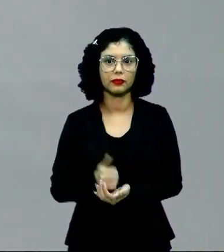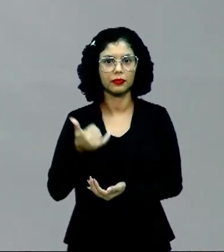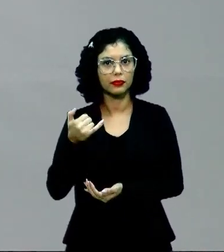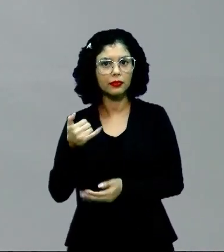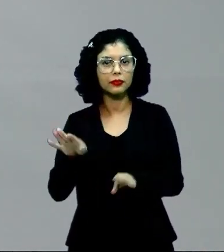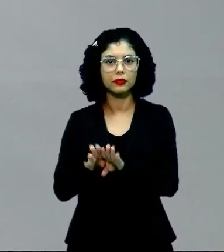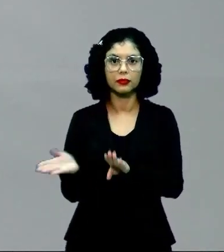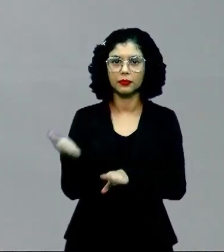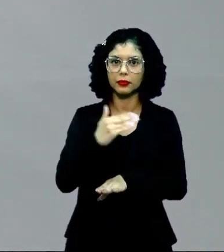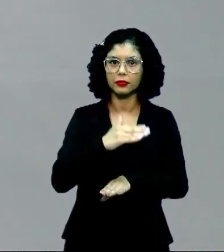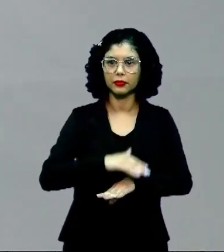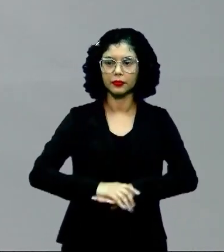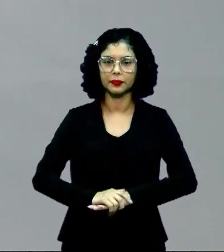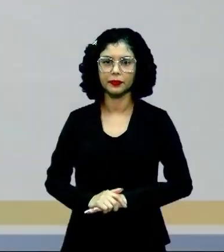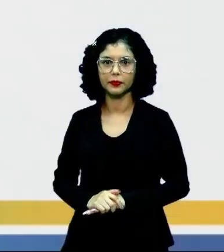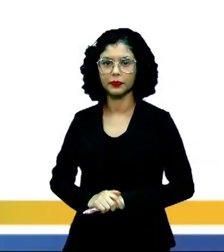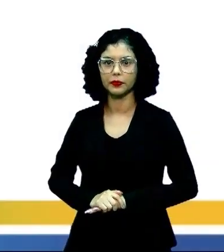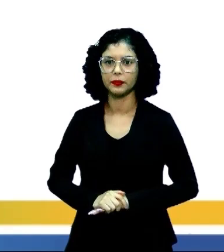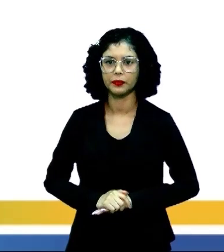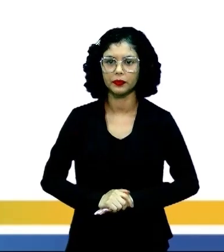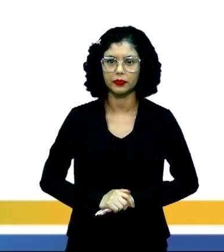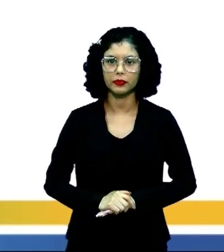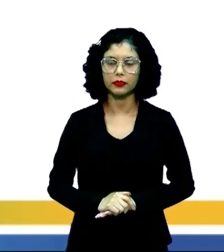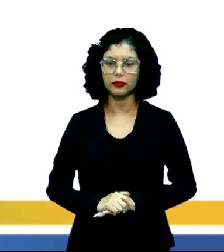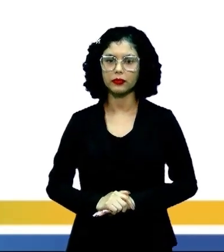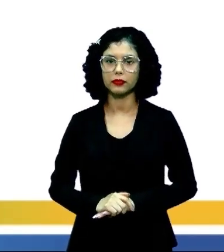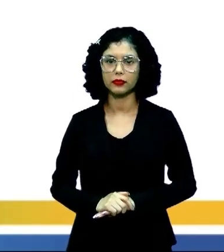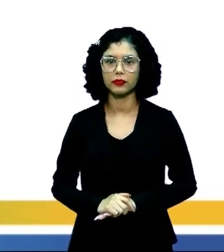e vamos à aula.